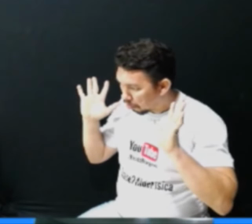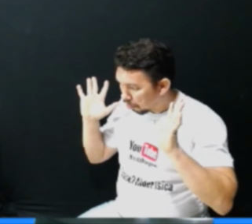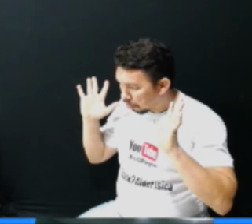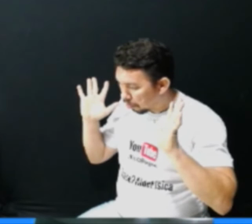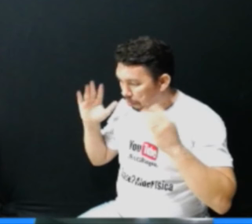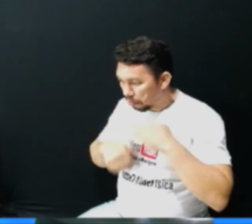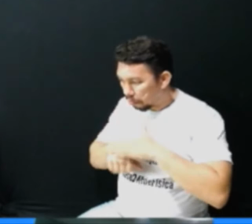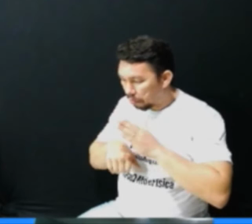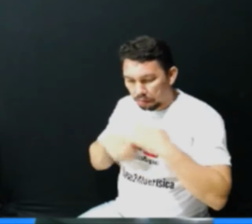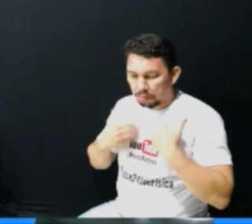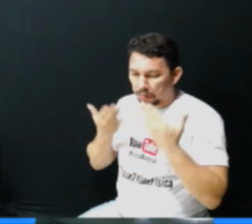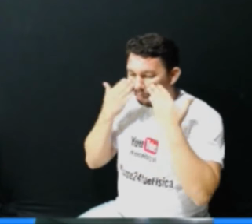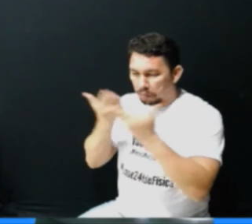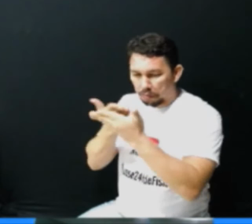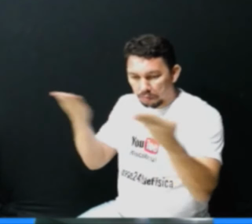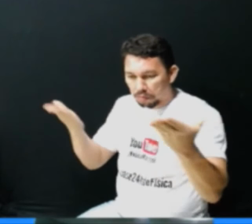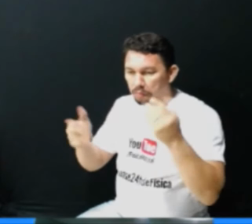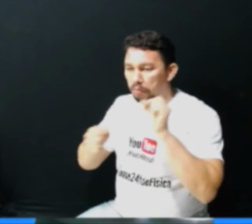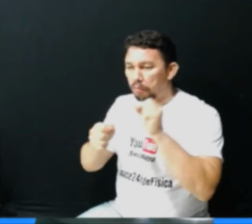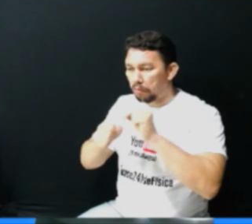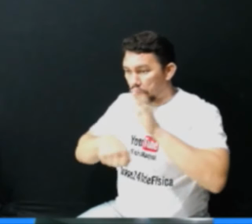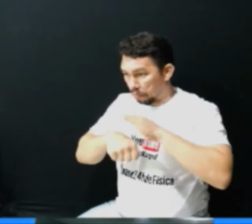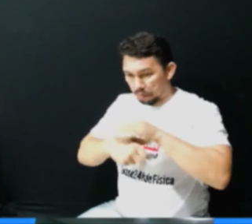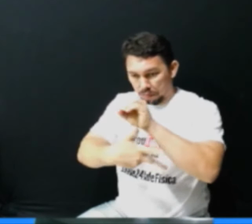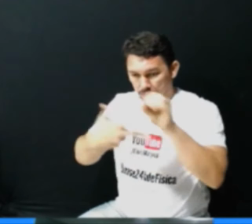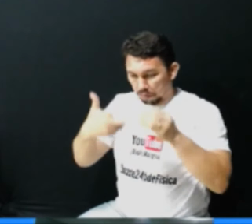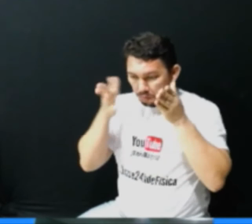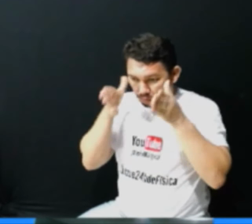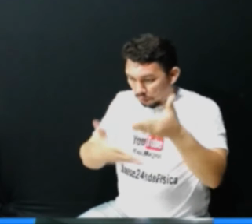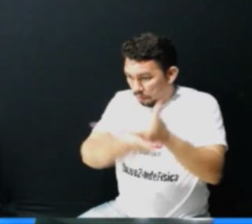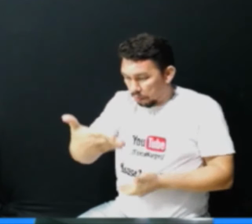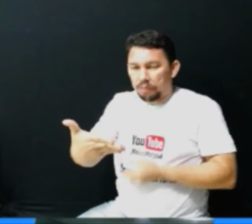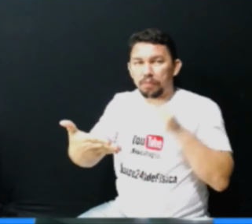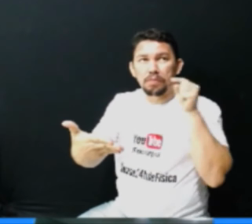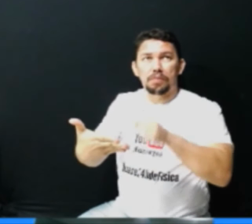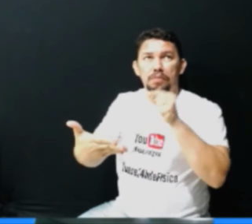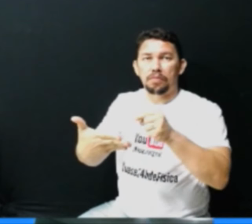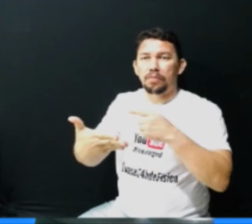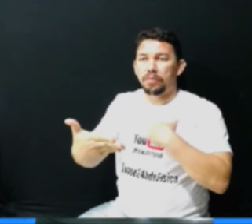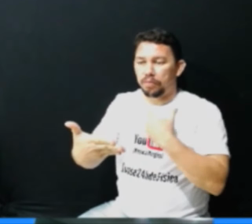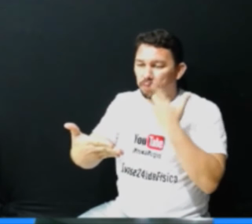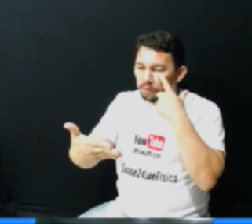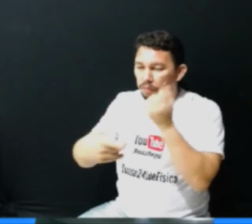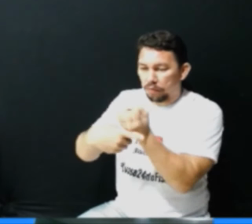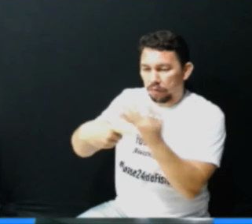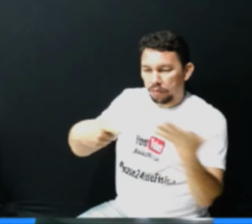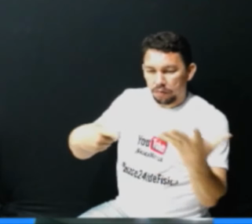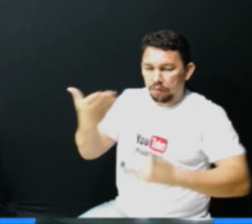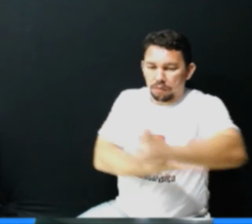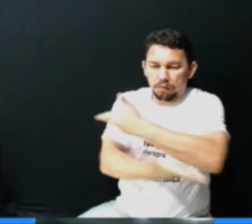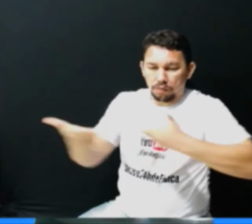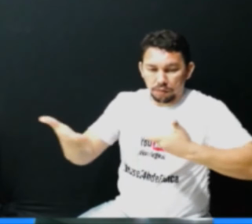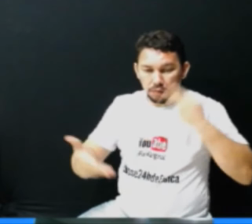mandar a real aqui pro pessoal que vai fazer o Enem, não é isso? Exatamente. É um pedacinho do Física Interativa prestigiando aqui a Física Marginal.